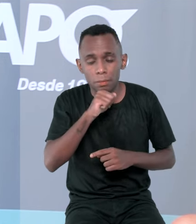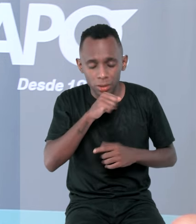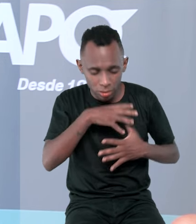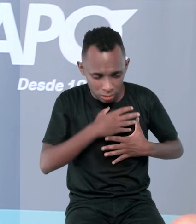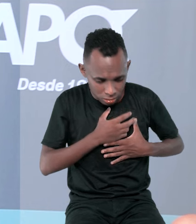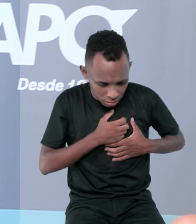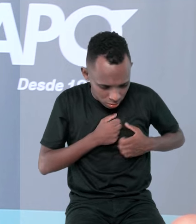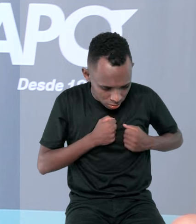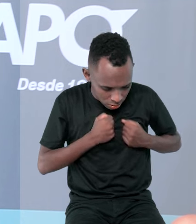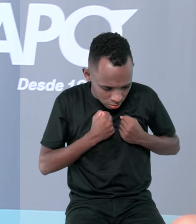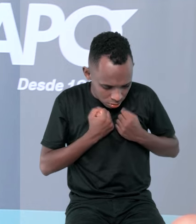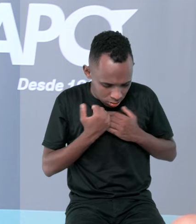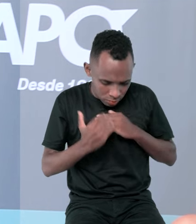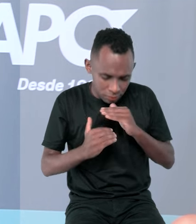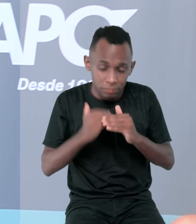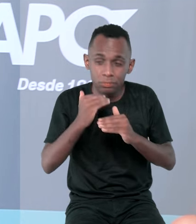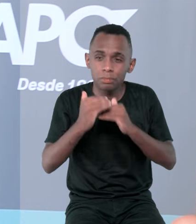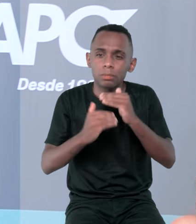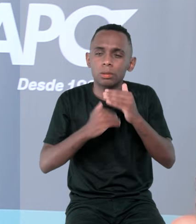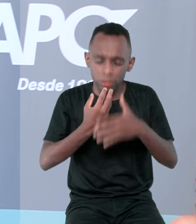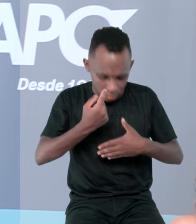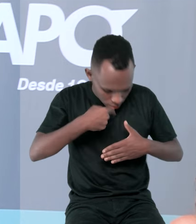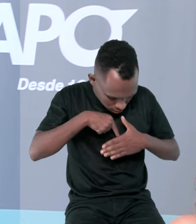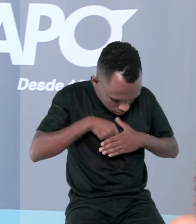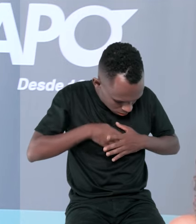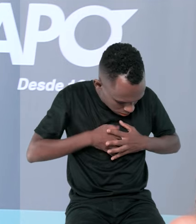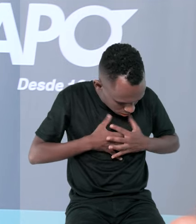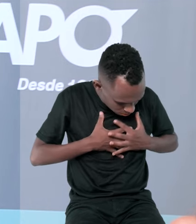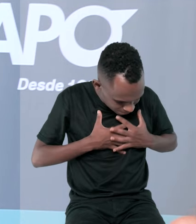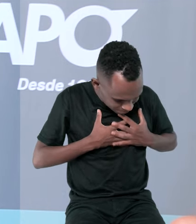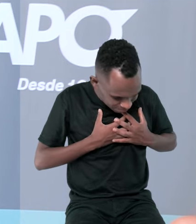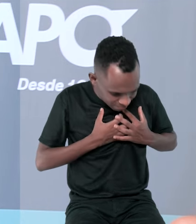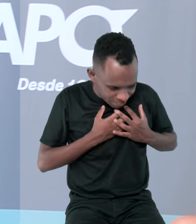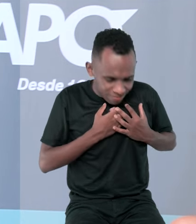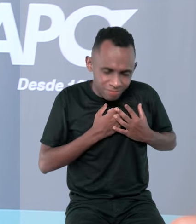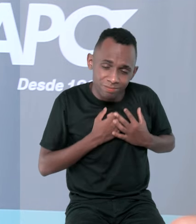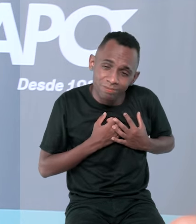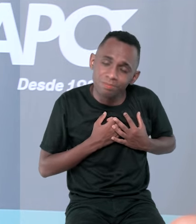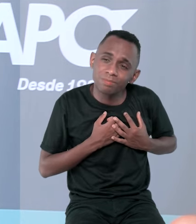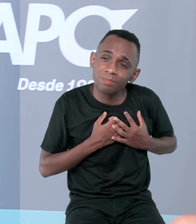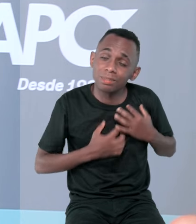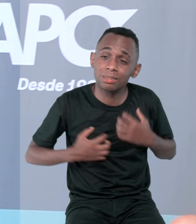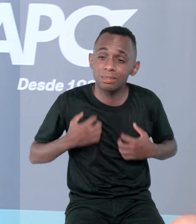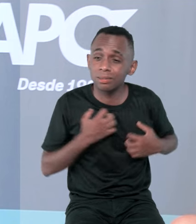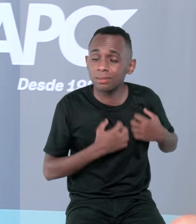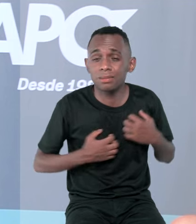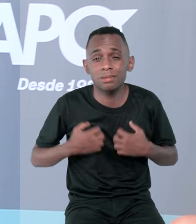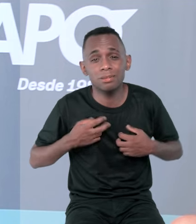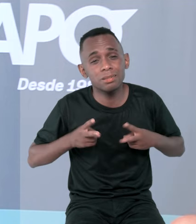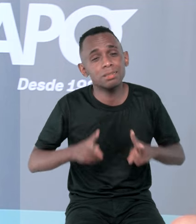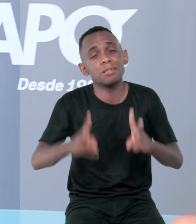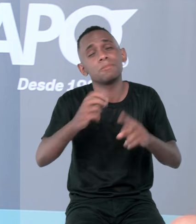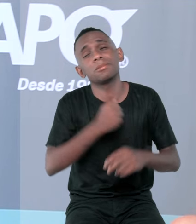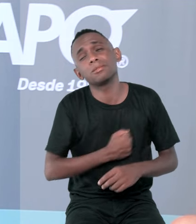um poço irá nascer. E no fundo dele, a única coisa que realmente a incomodava, incomodará para sempre, a